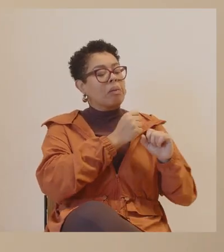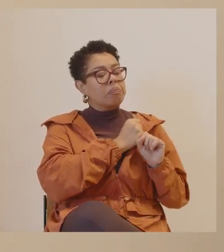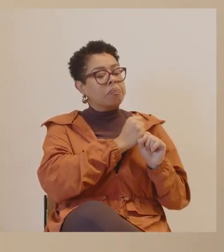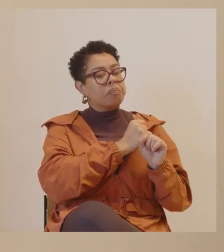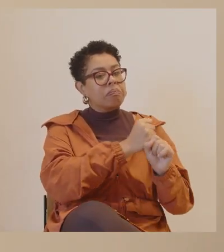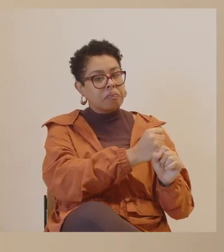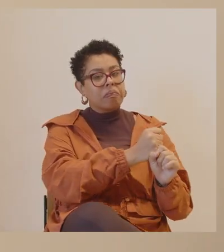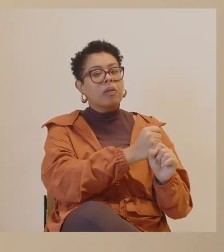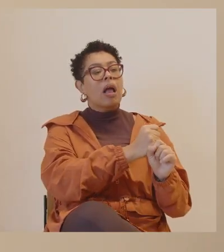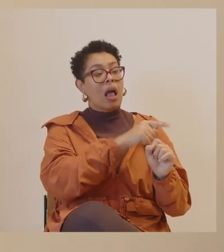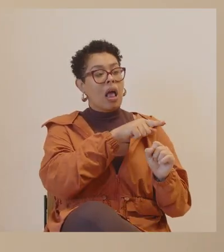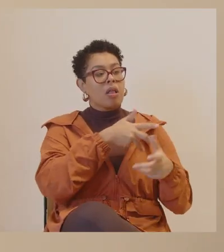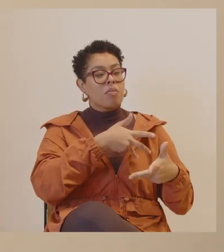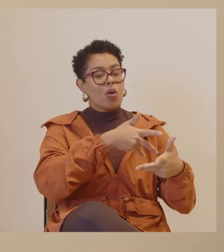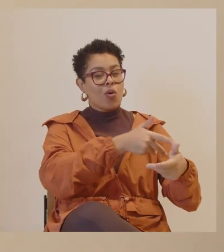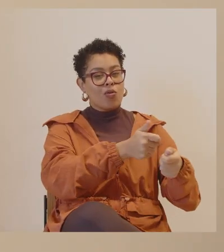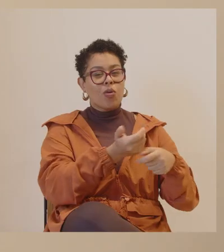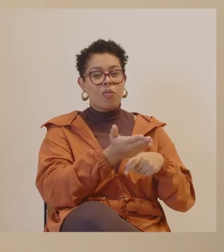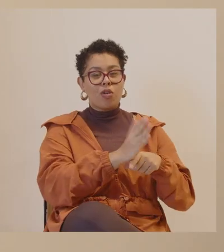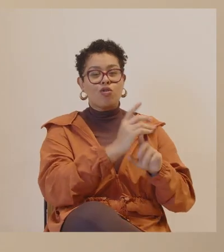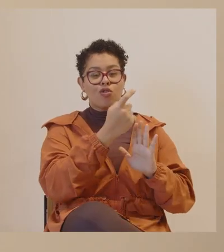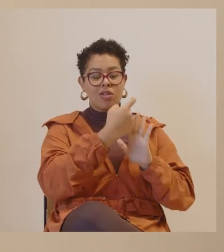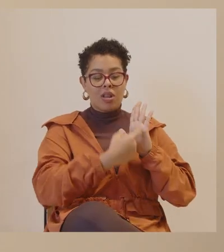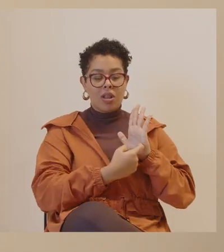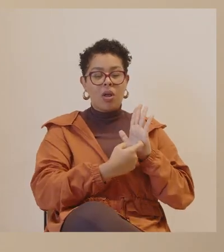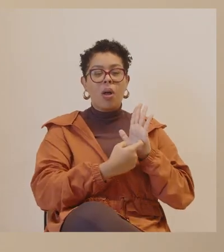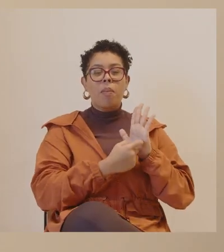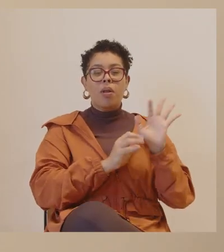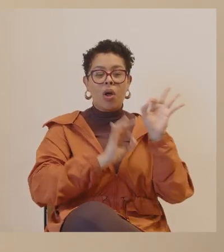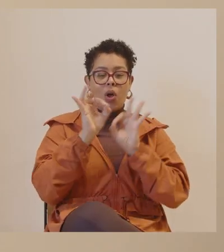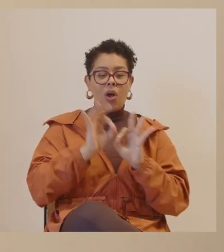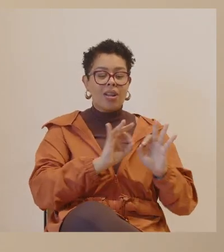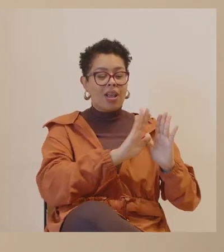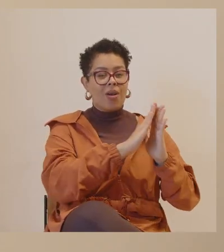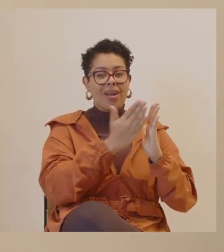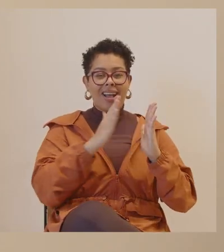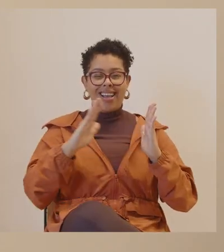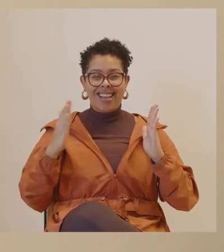convidou, inclusive, para contribuir com um texto para o catálogo da exposição, né.